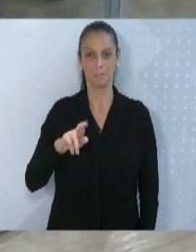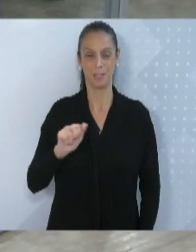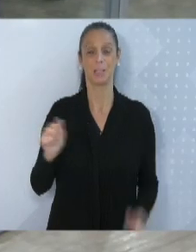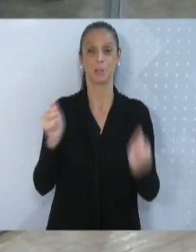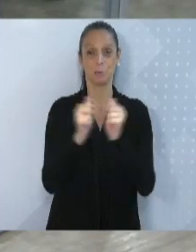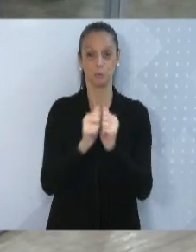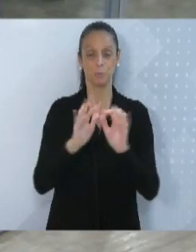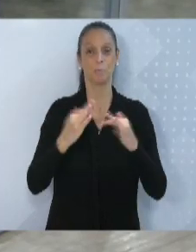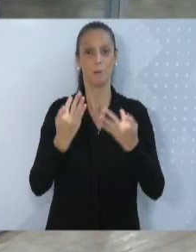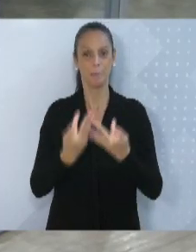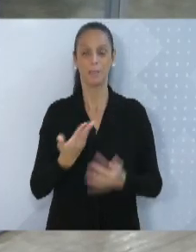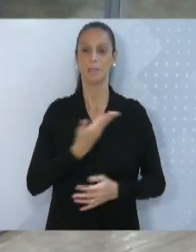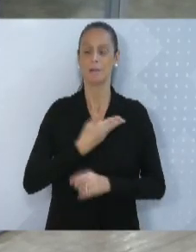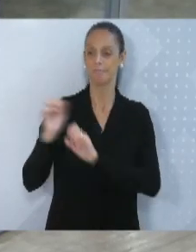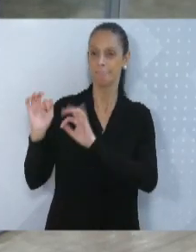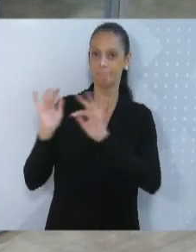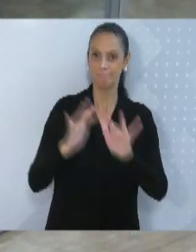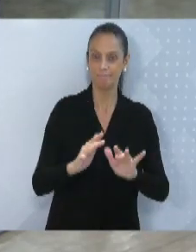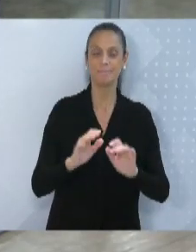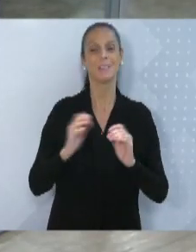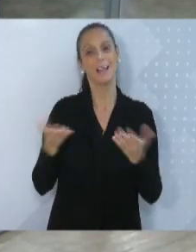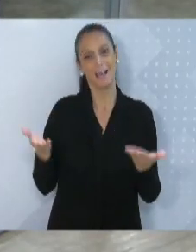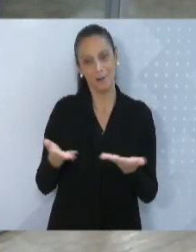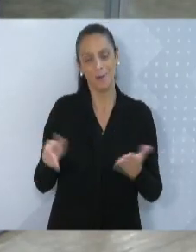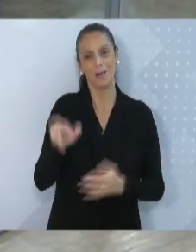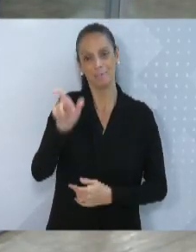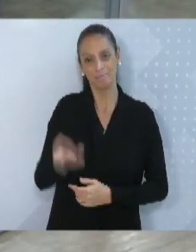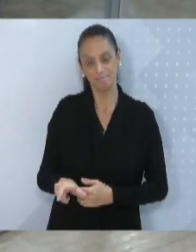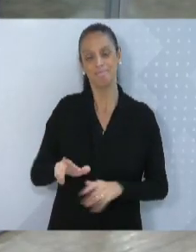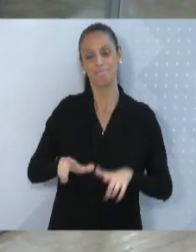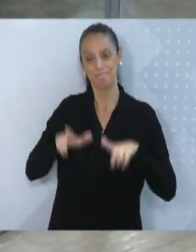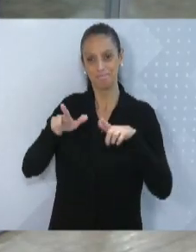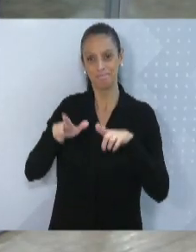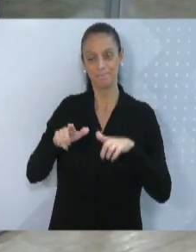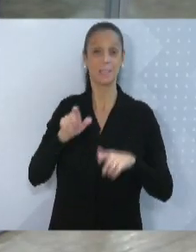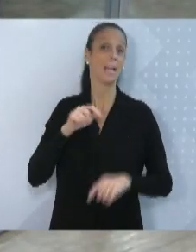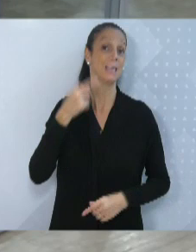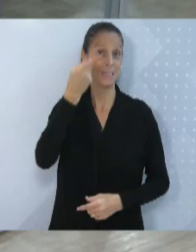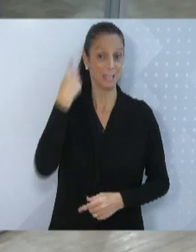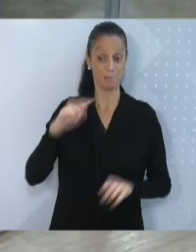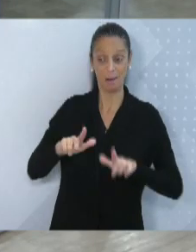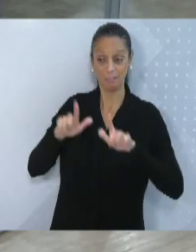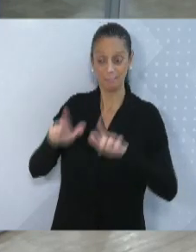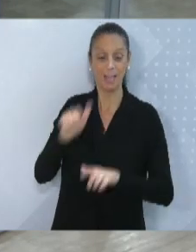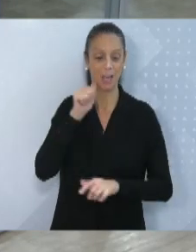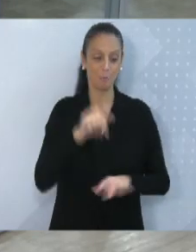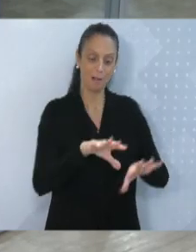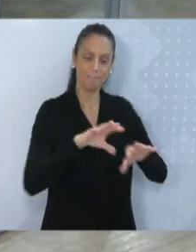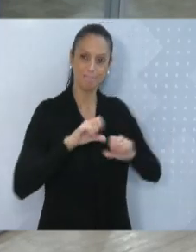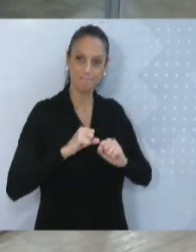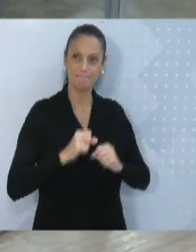os familiares por favor amigos que possam receber a encomenda das mãos da vereadora Silmara Miguel